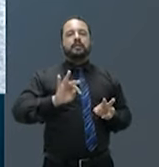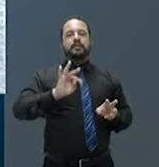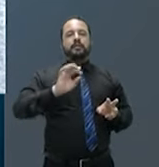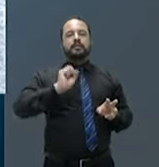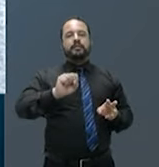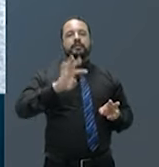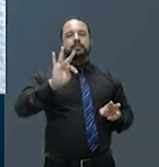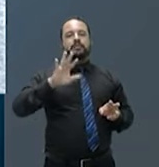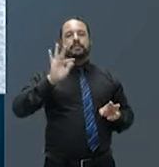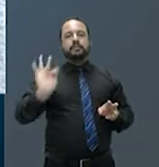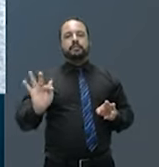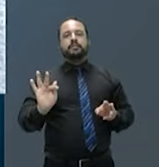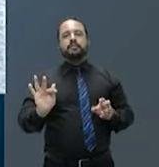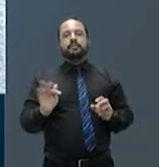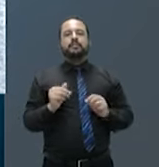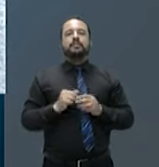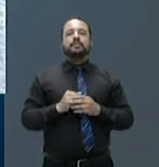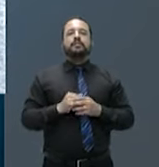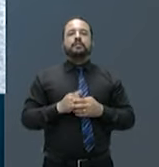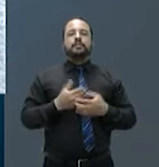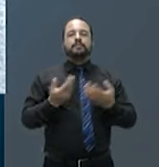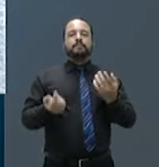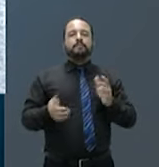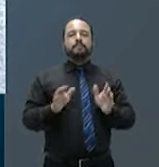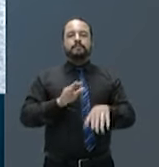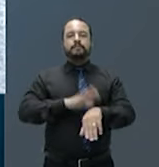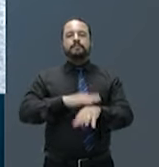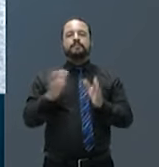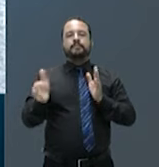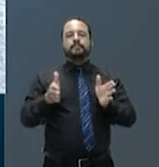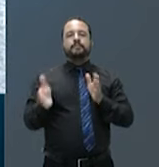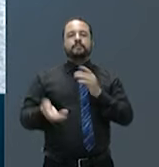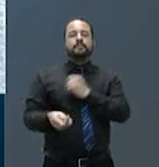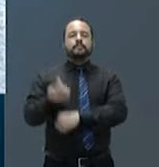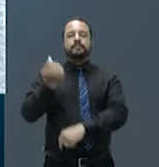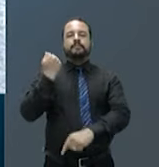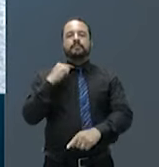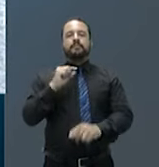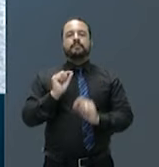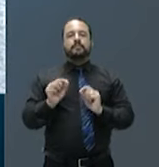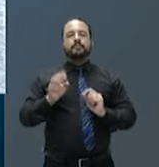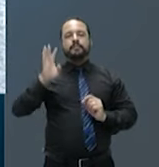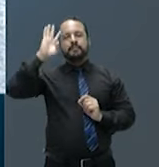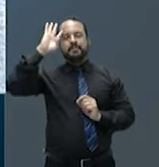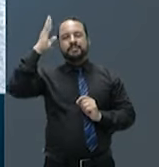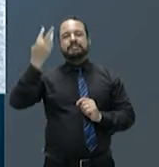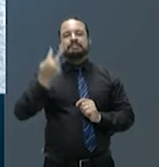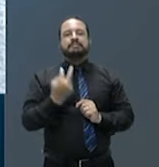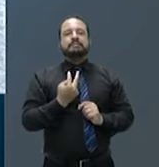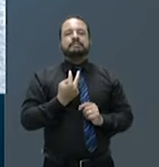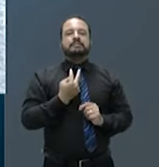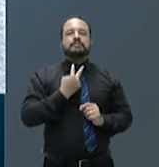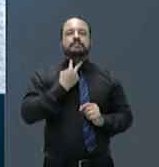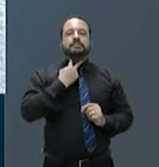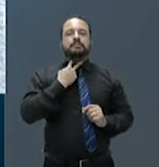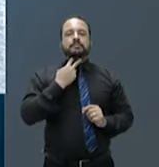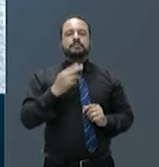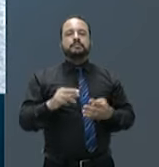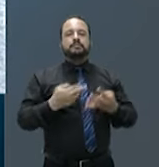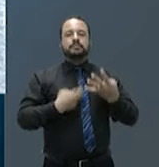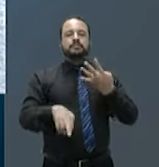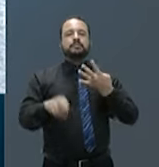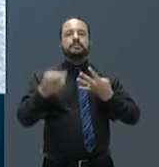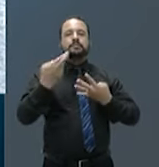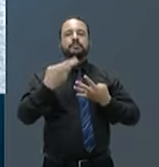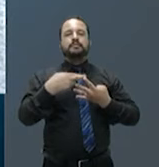Assim, naquele momento, não era possível a realização do juízo de conformidade do recurso extraordinário intentado nos autos